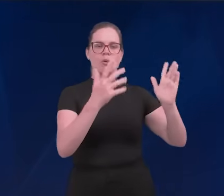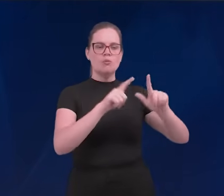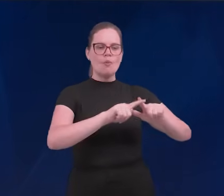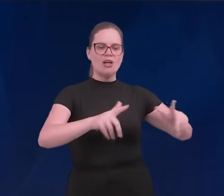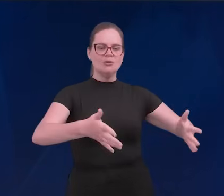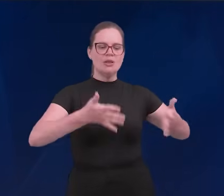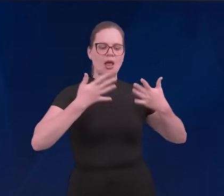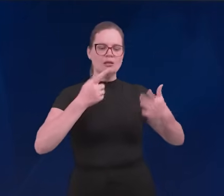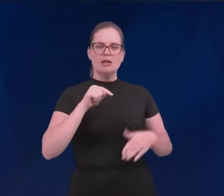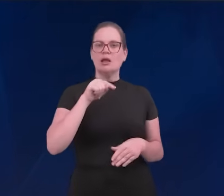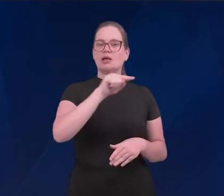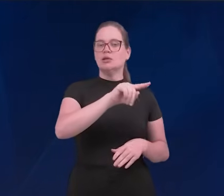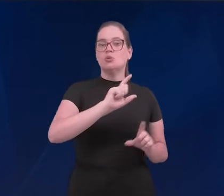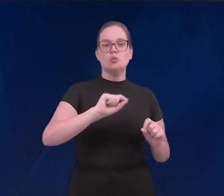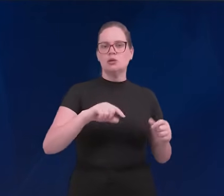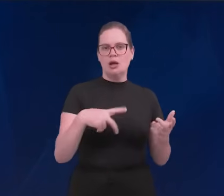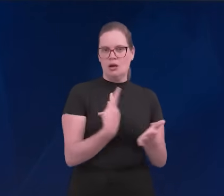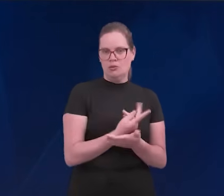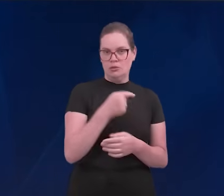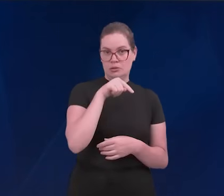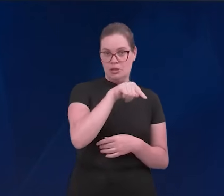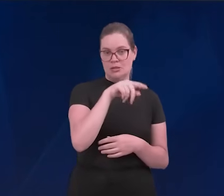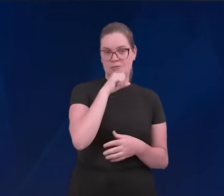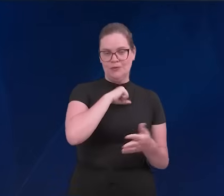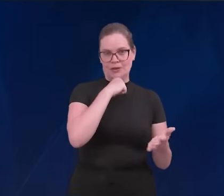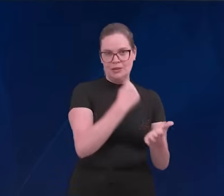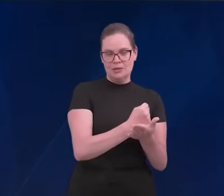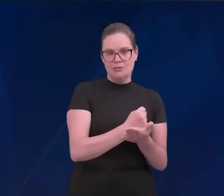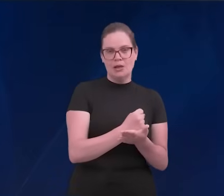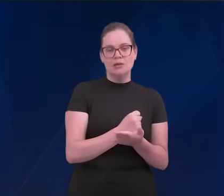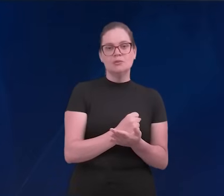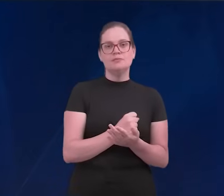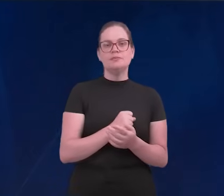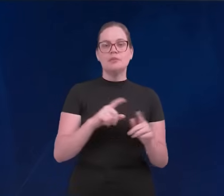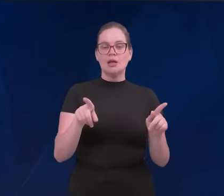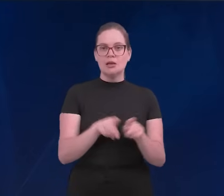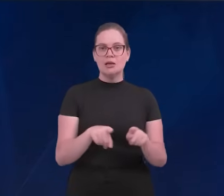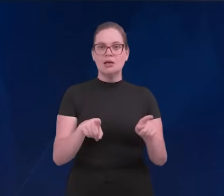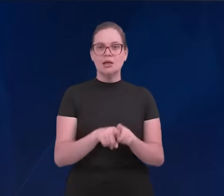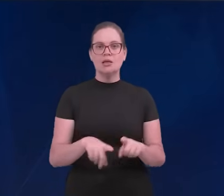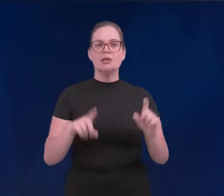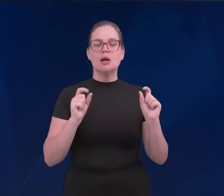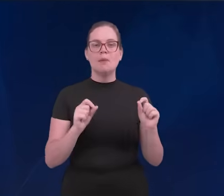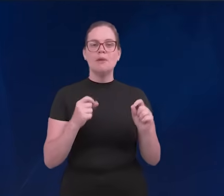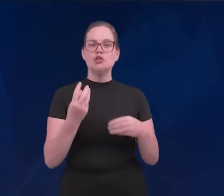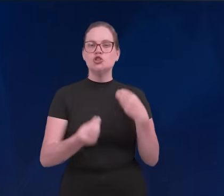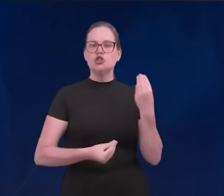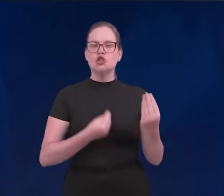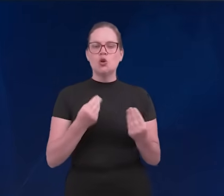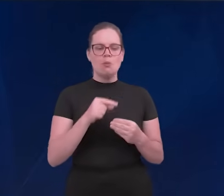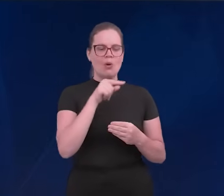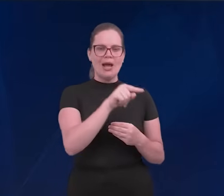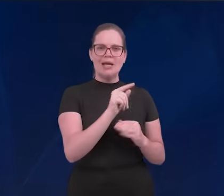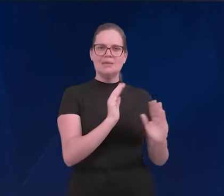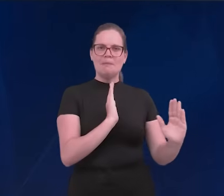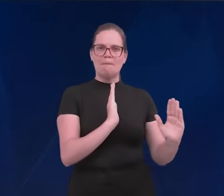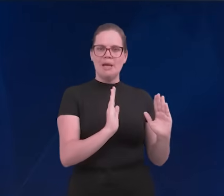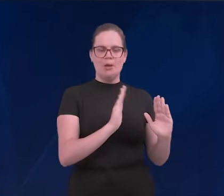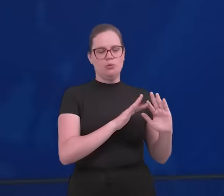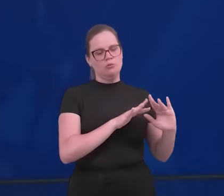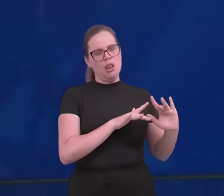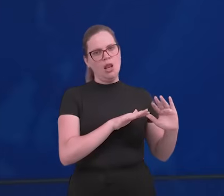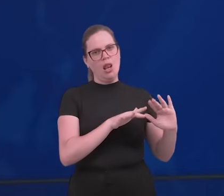com o seu povo, na antiga aliança, em mais uma etapa da longa jornada,